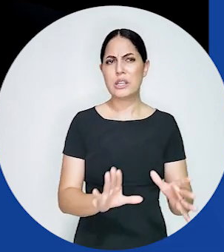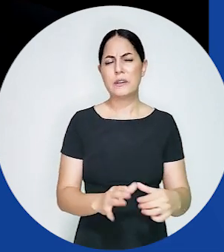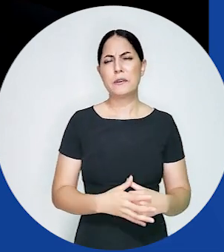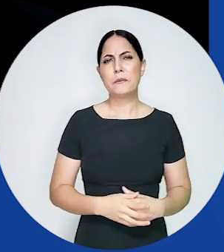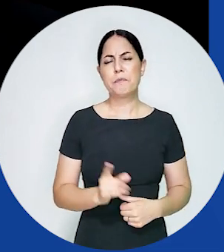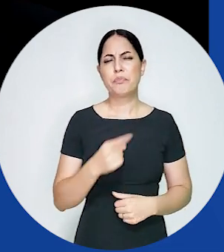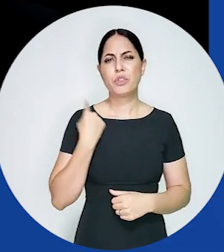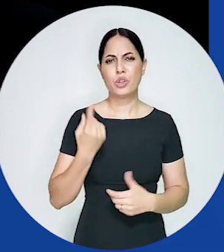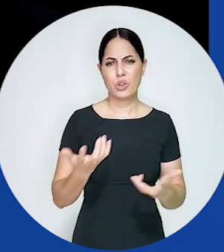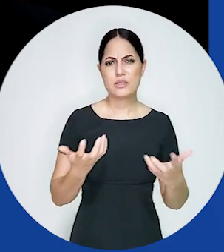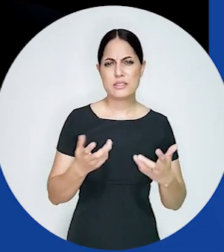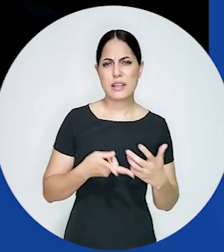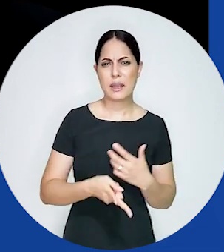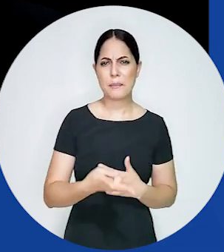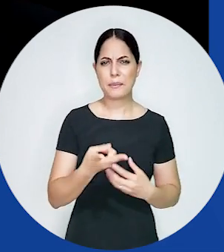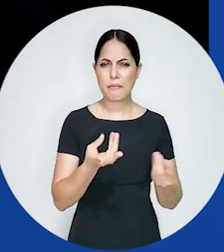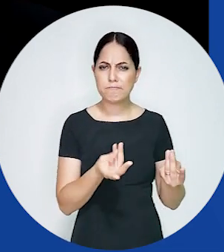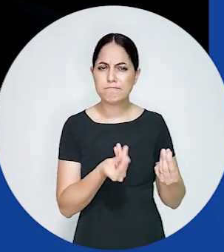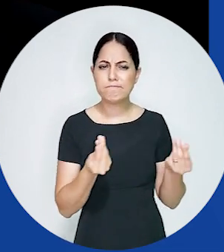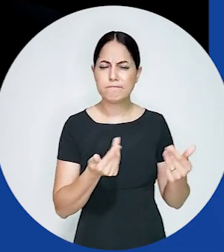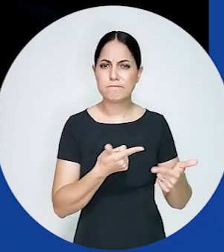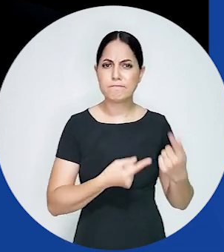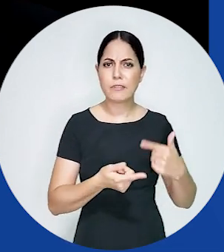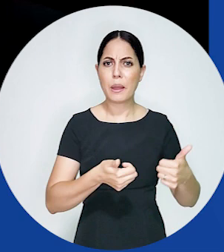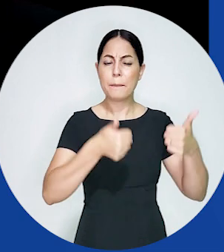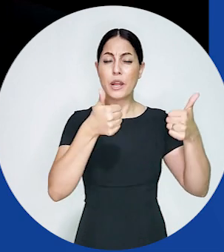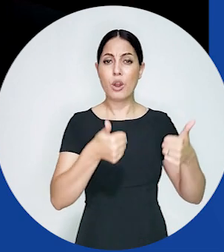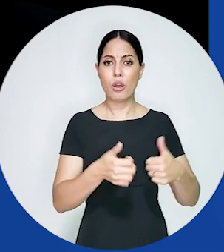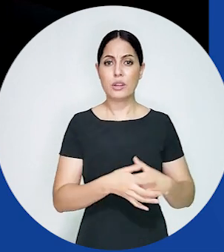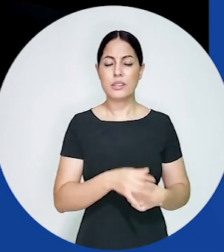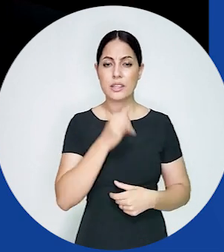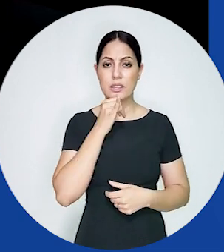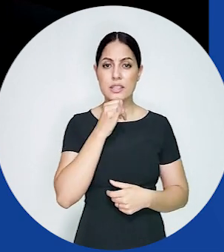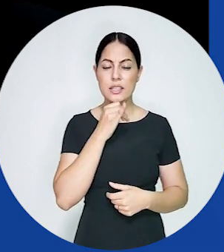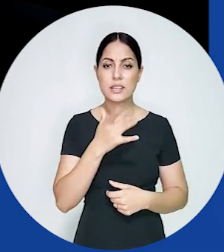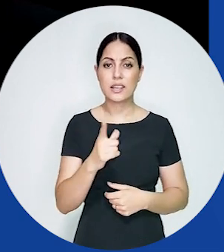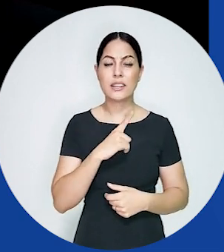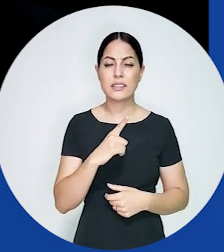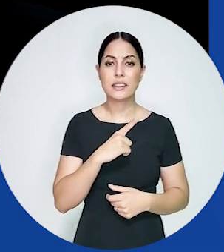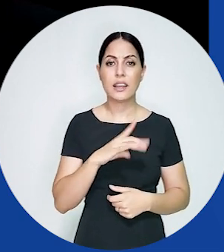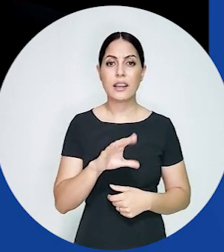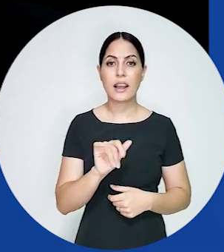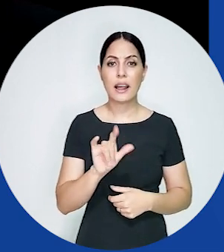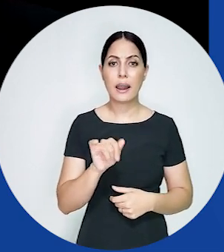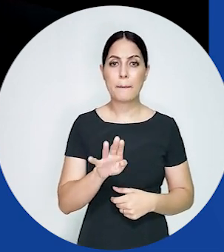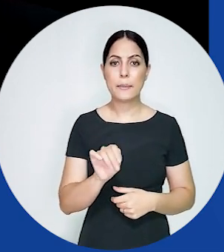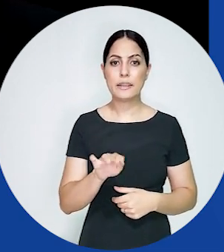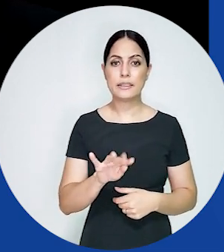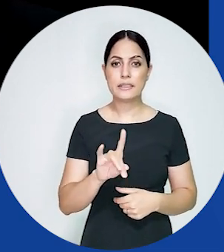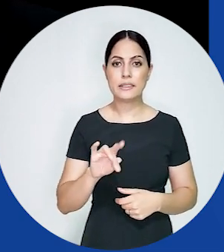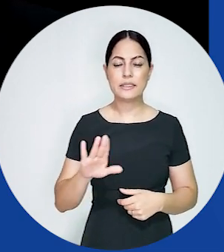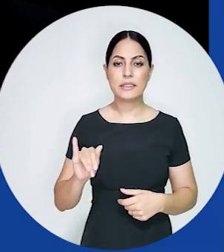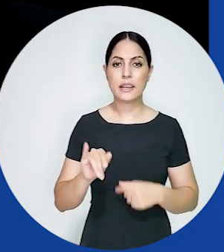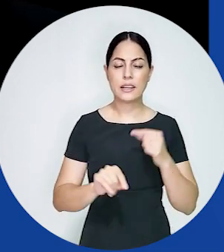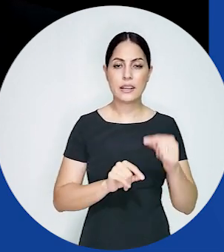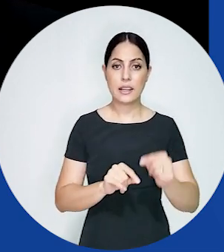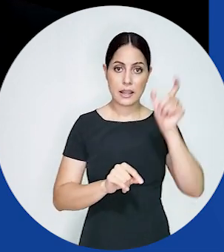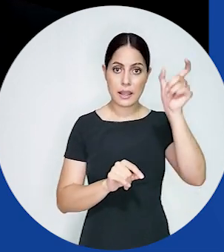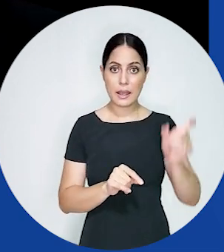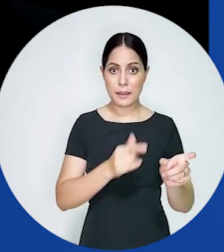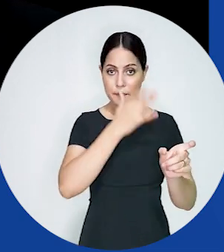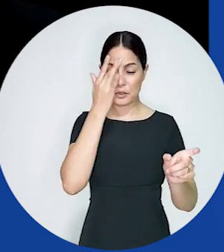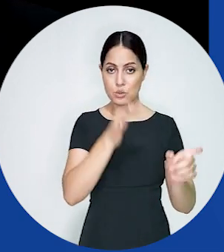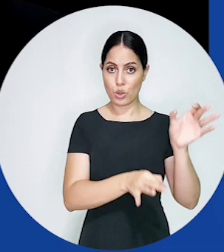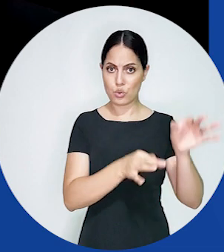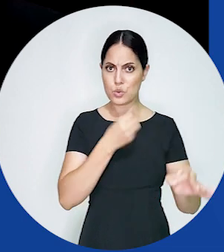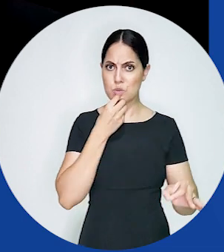somos críticos, buscamos o aprimoramento, mas somos defensores do bom juiz, né? Está lá em Calamandrei, né? Ninguém precisa